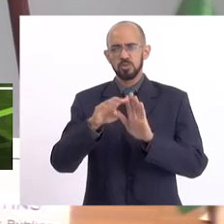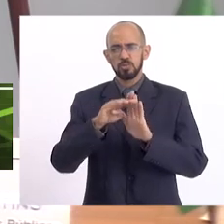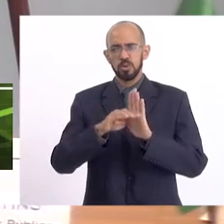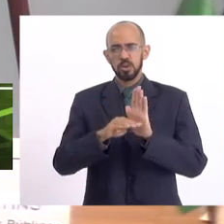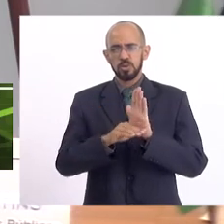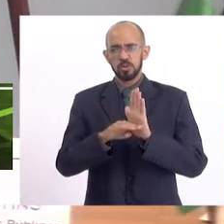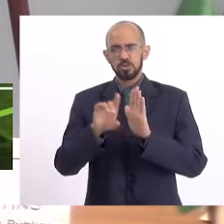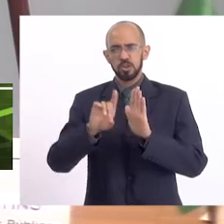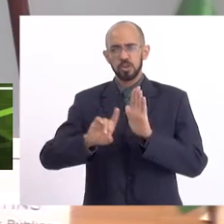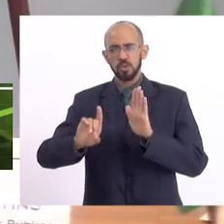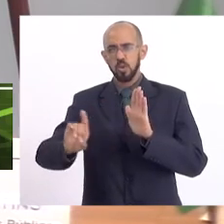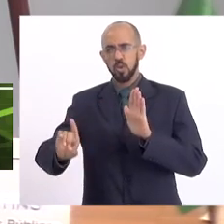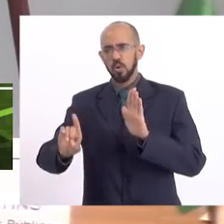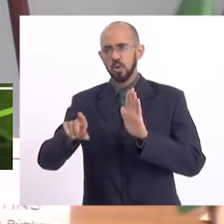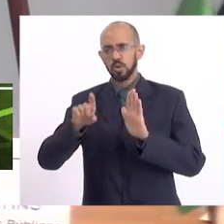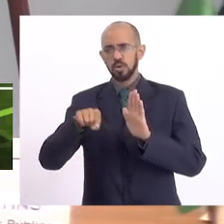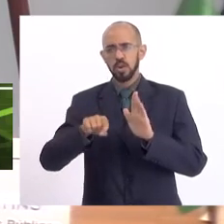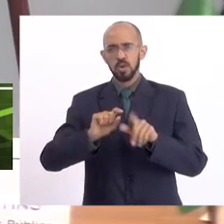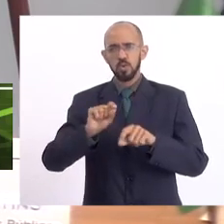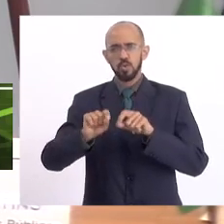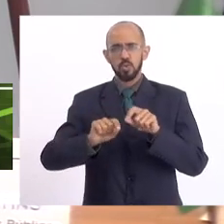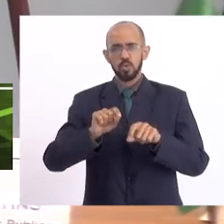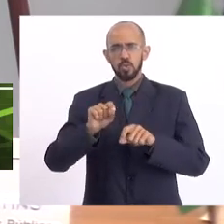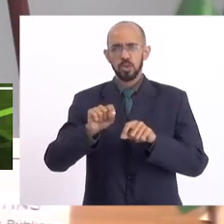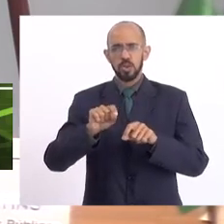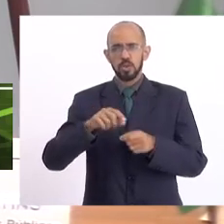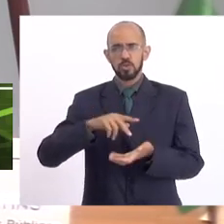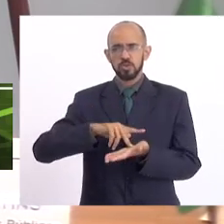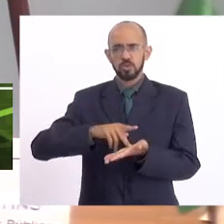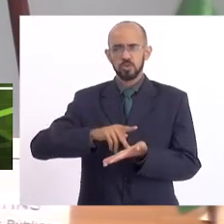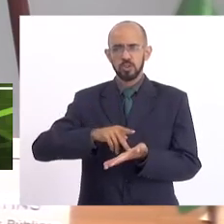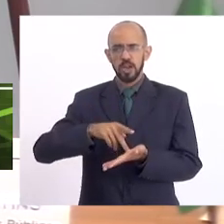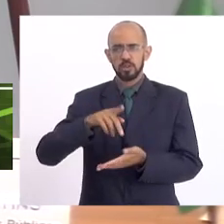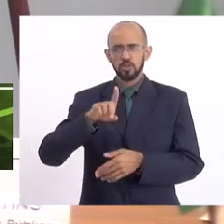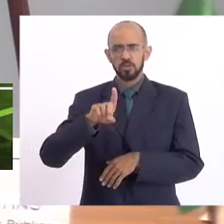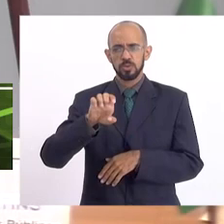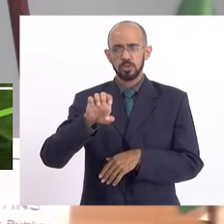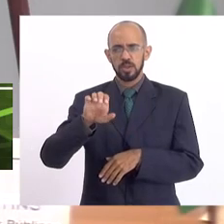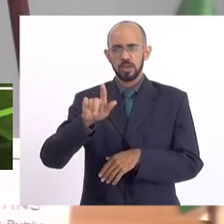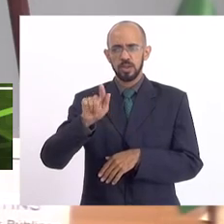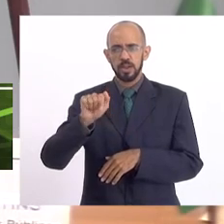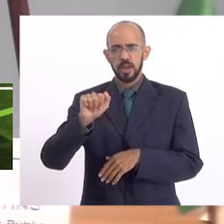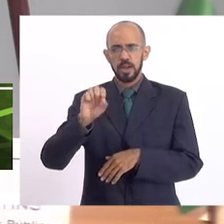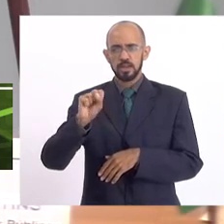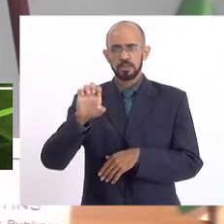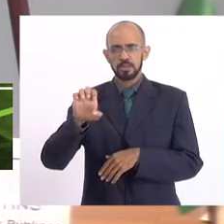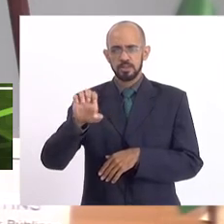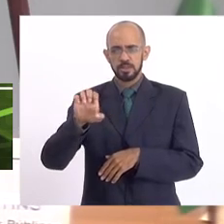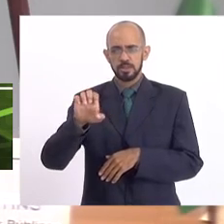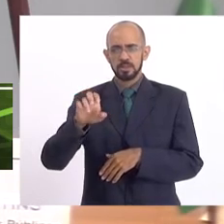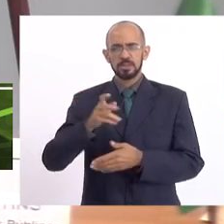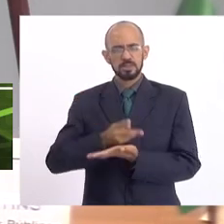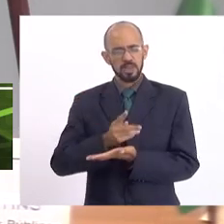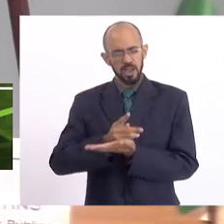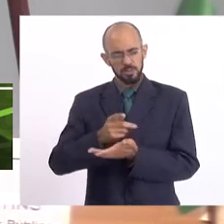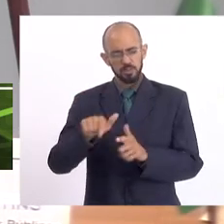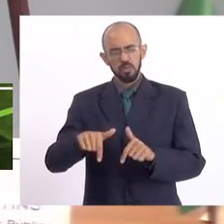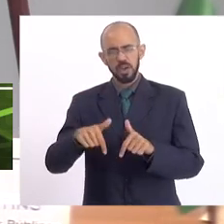questão da condução do sindicato Degase, sempre foi pró-ativa, pró